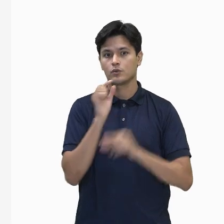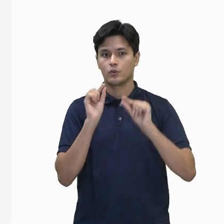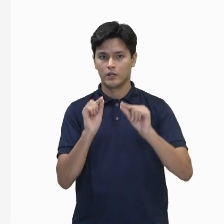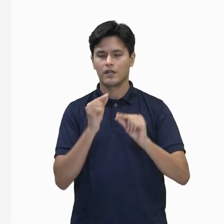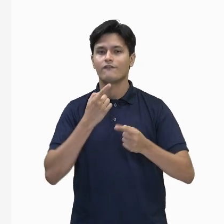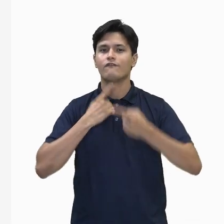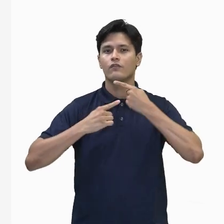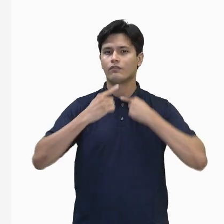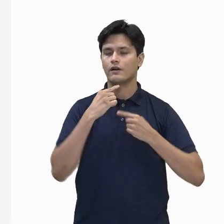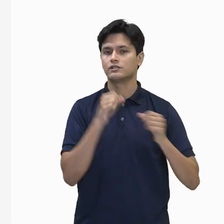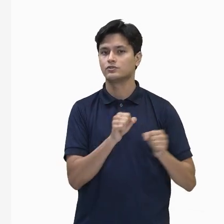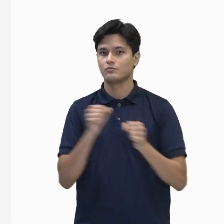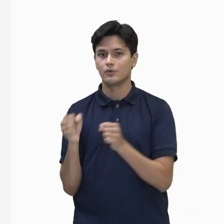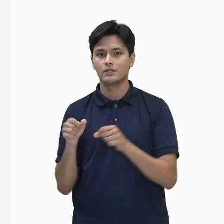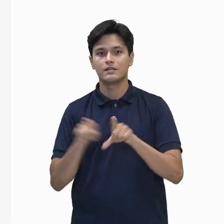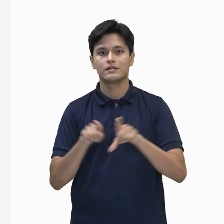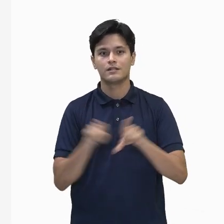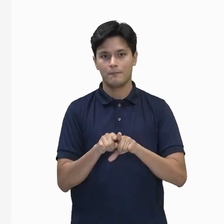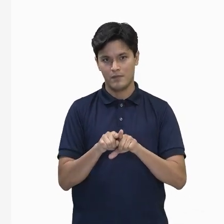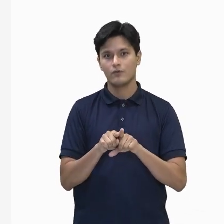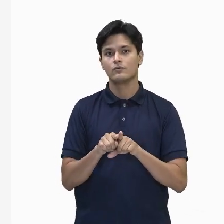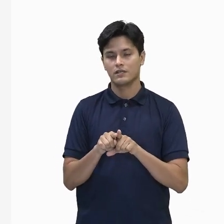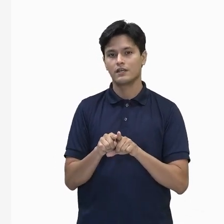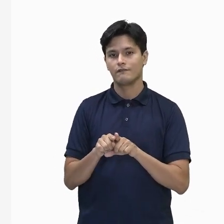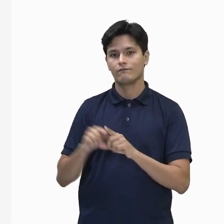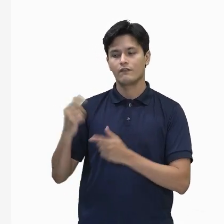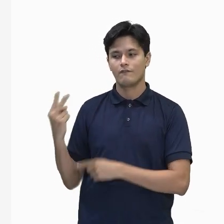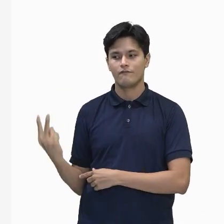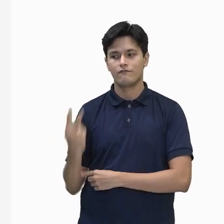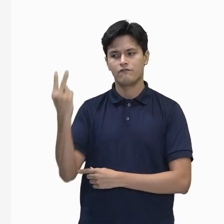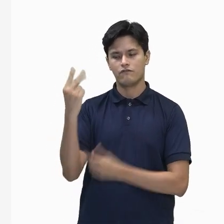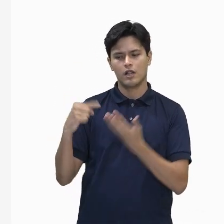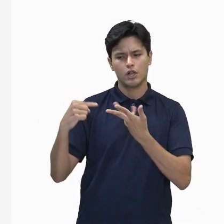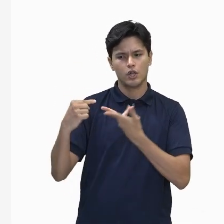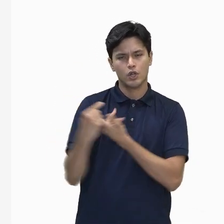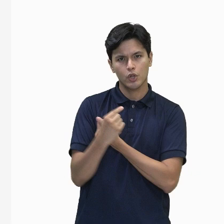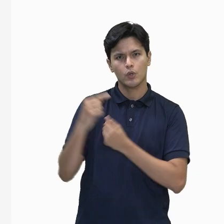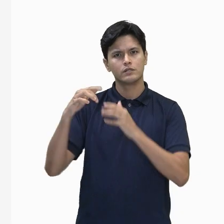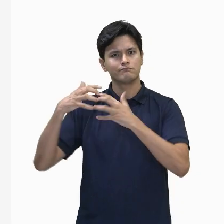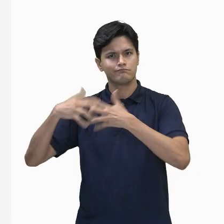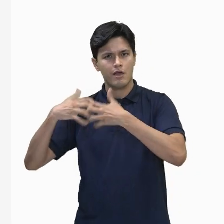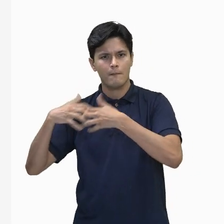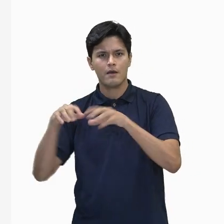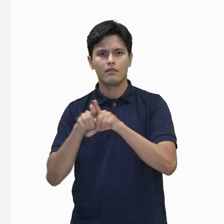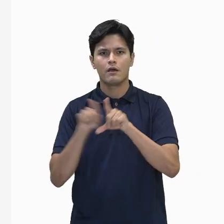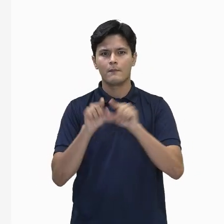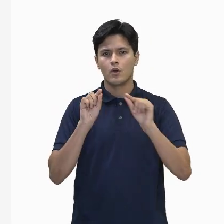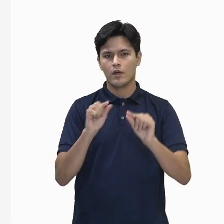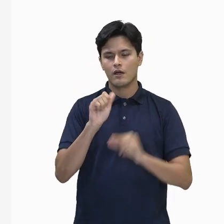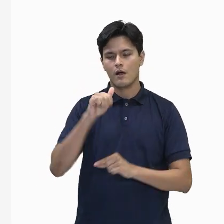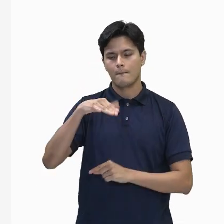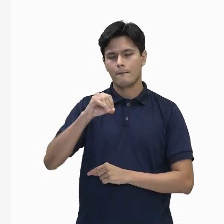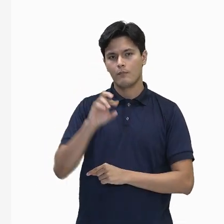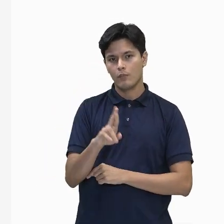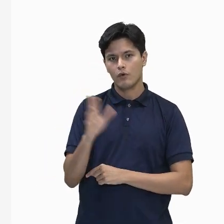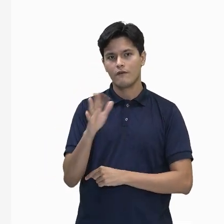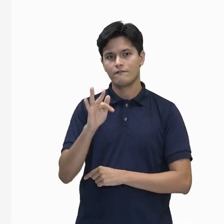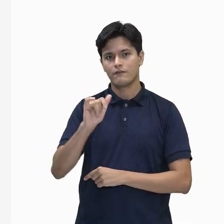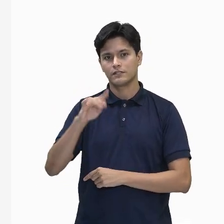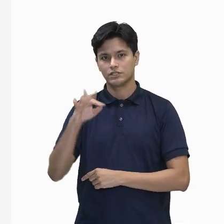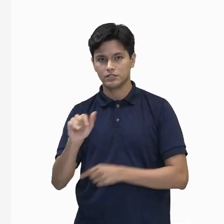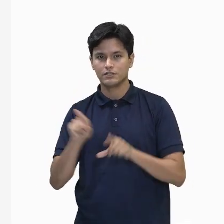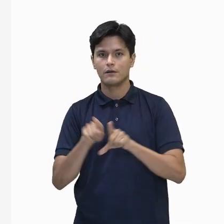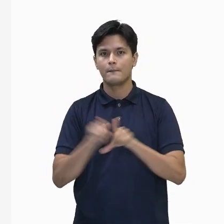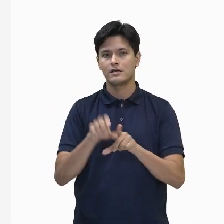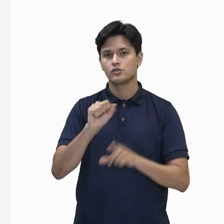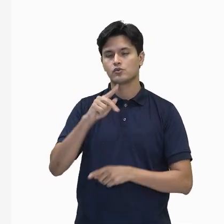poder, transvaloração dos valores, amor fati, super-homem, niilismo